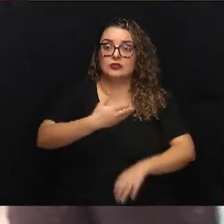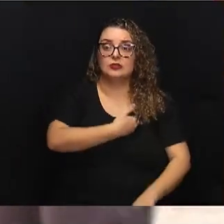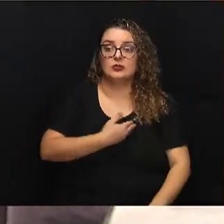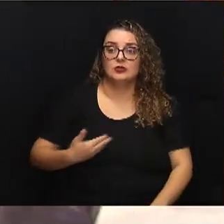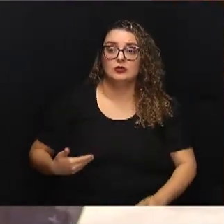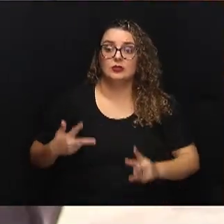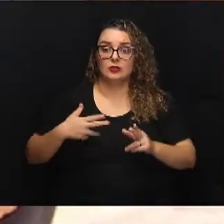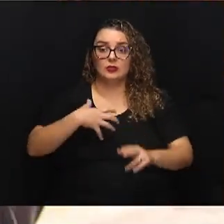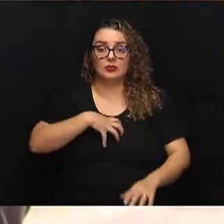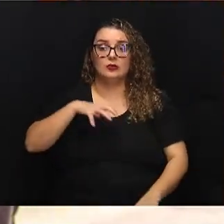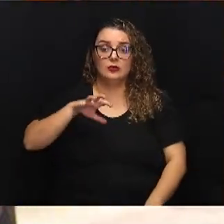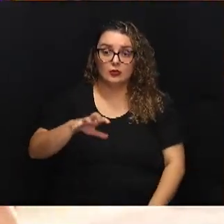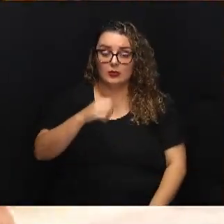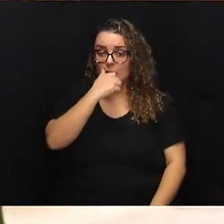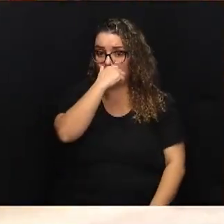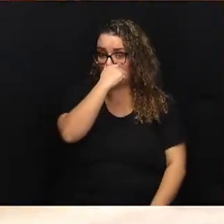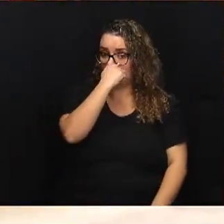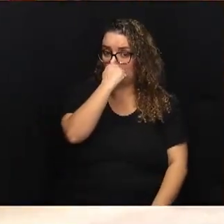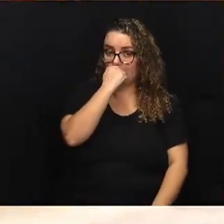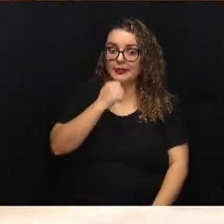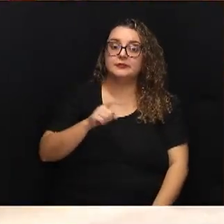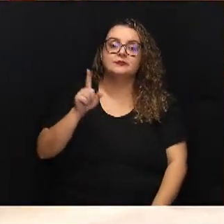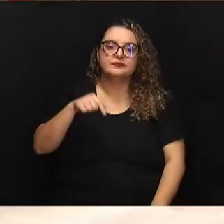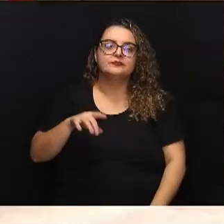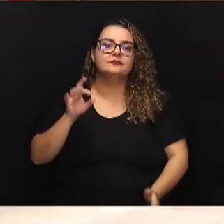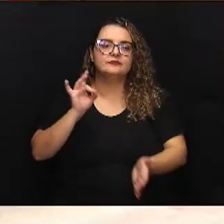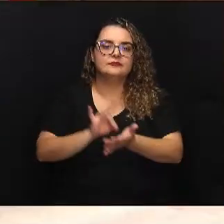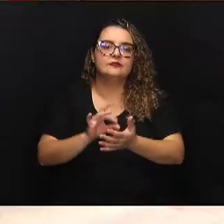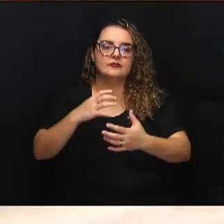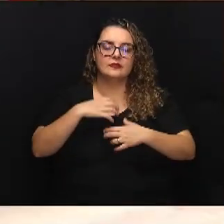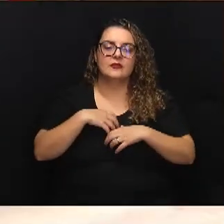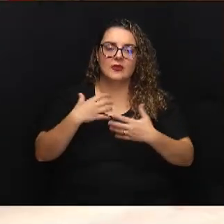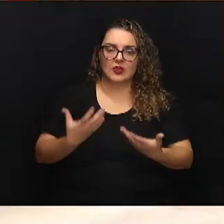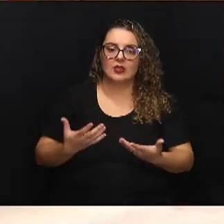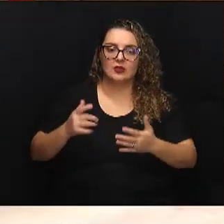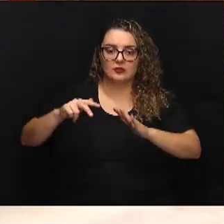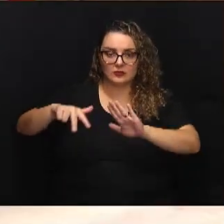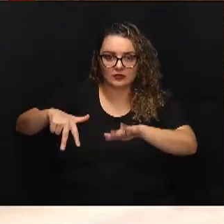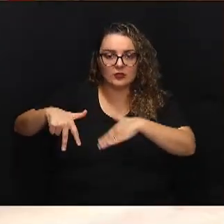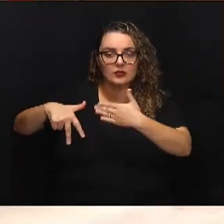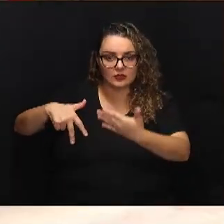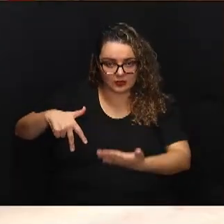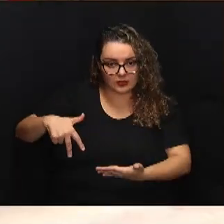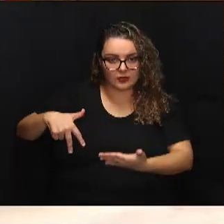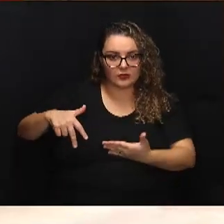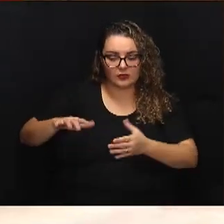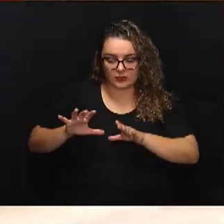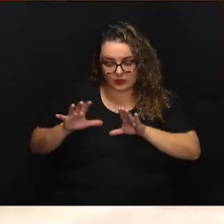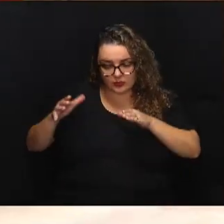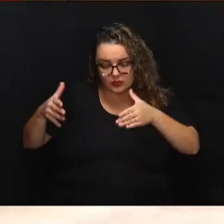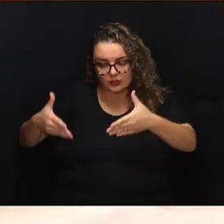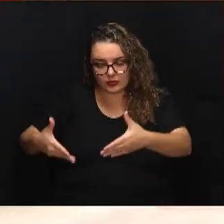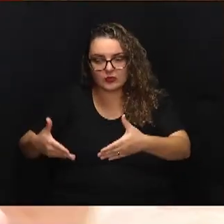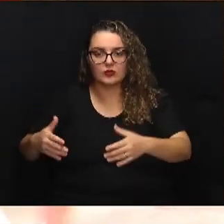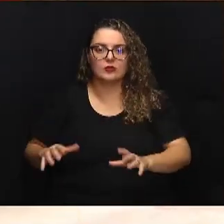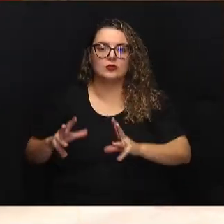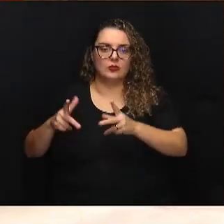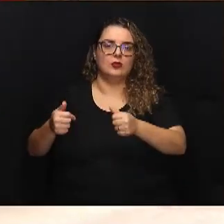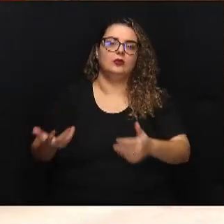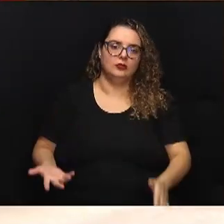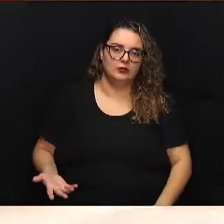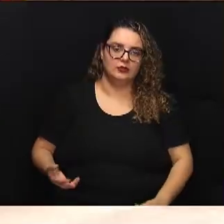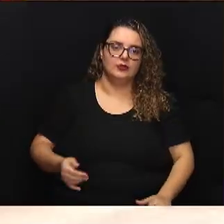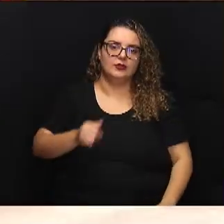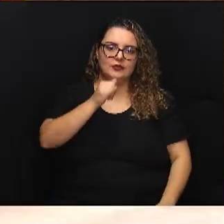como ela dedicou. Então é realmente uma forma de homenagear coletivo e dar um exemplo para as